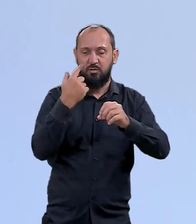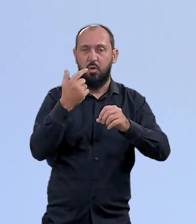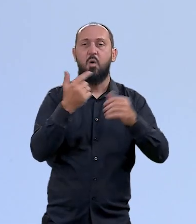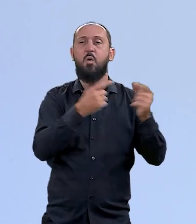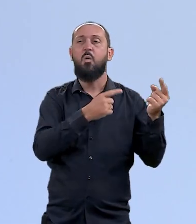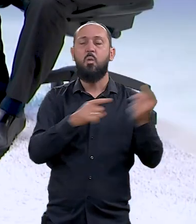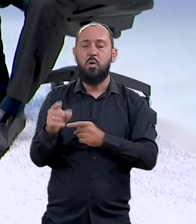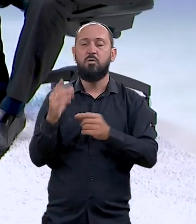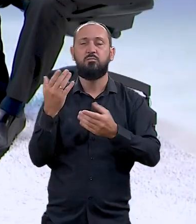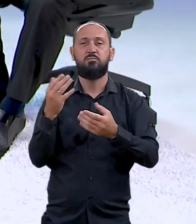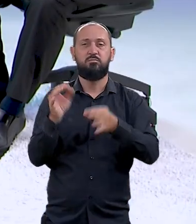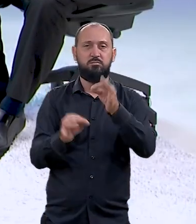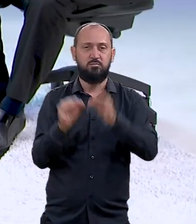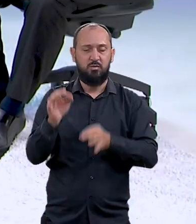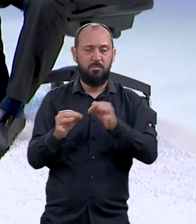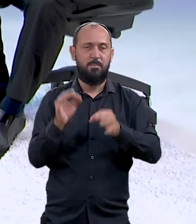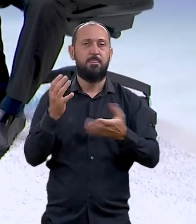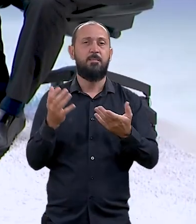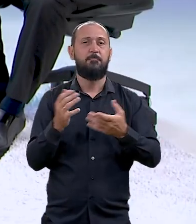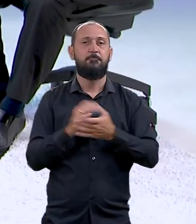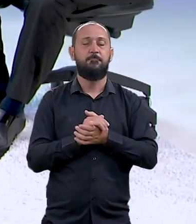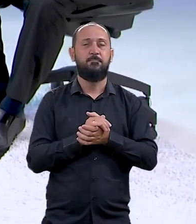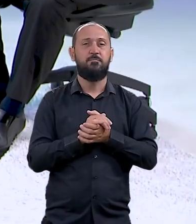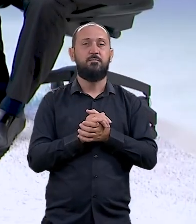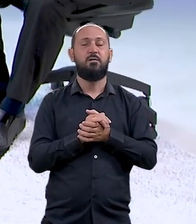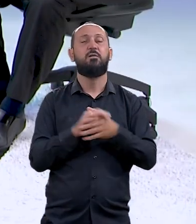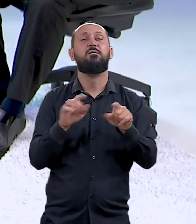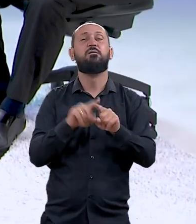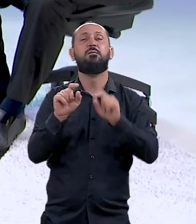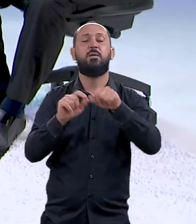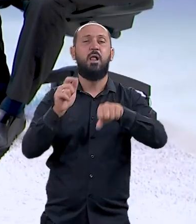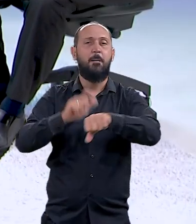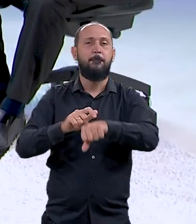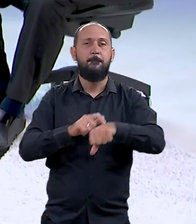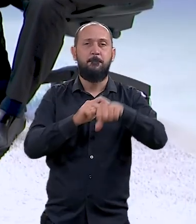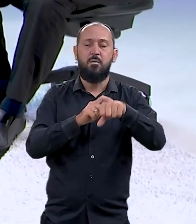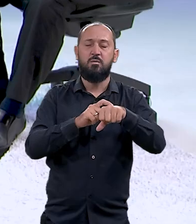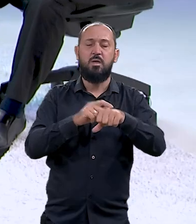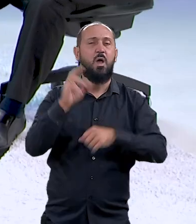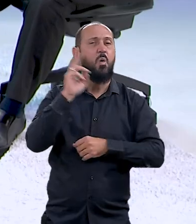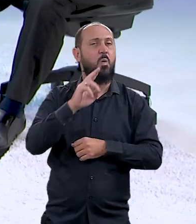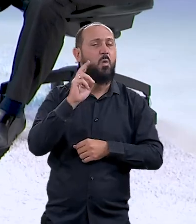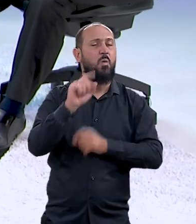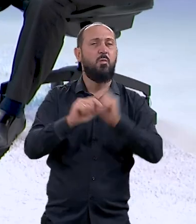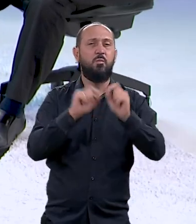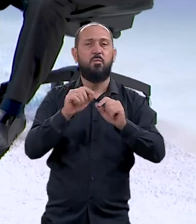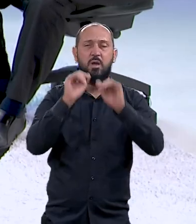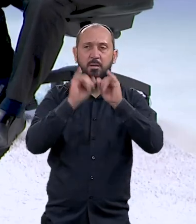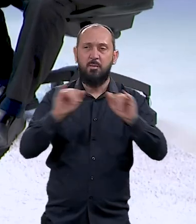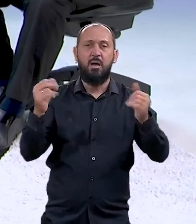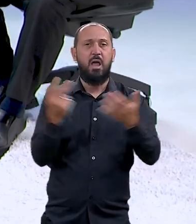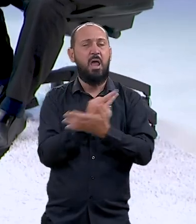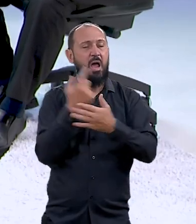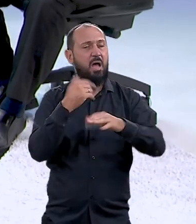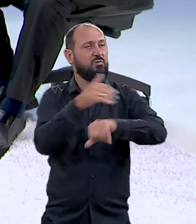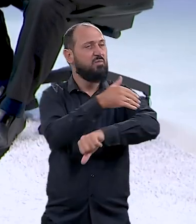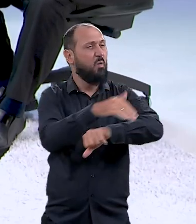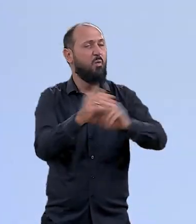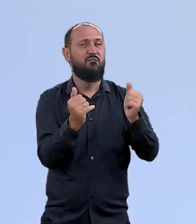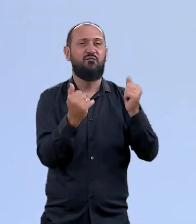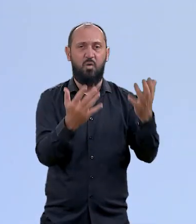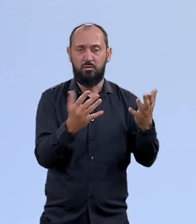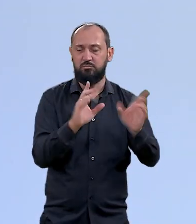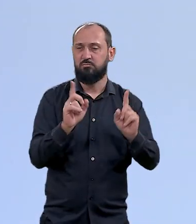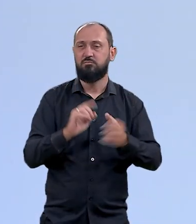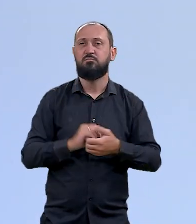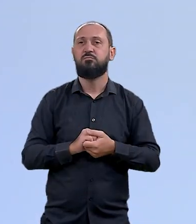eleitoral irregular, seja agora nessa questão da desinformação na internet, principalmente na desinformação contra o processo eleitoral, contra